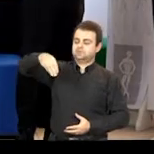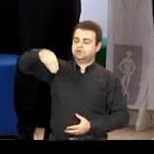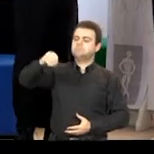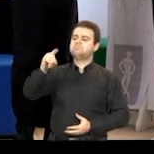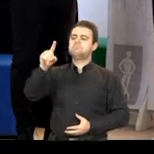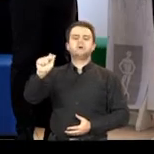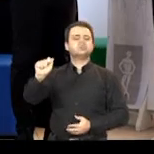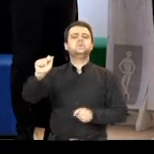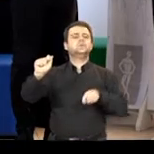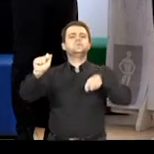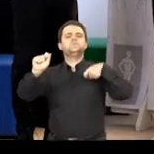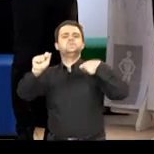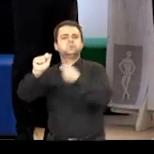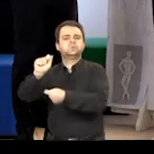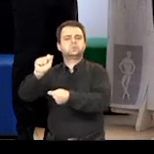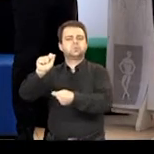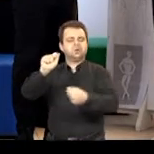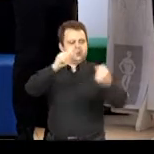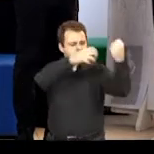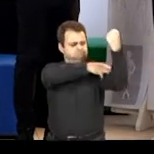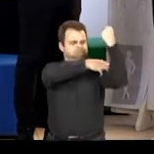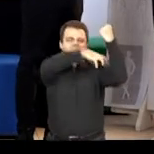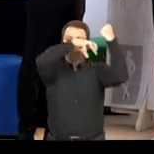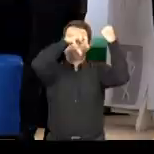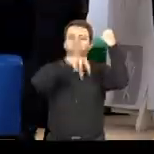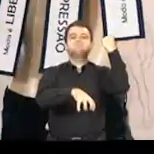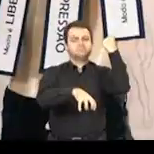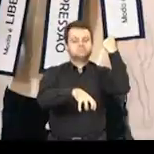Moda é empoderamento.